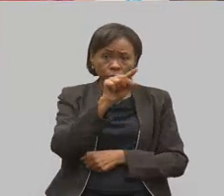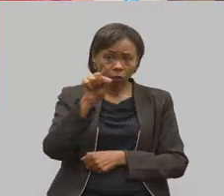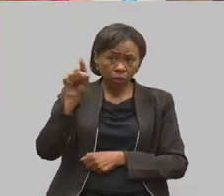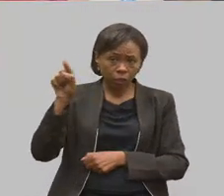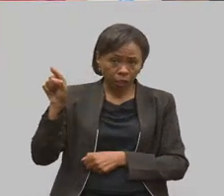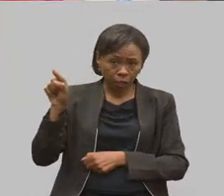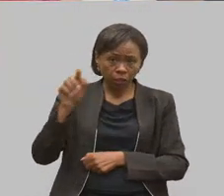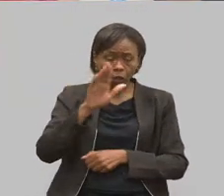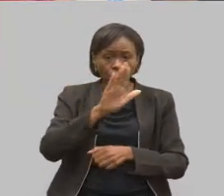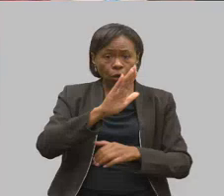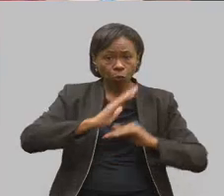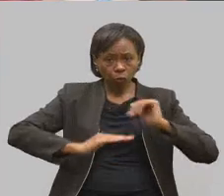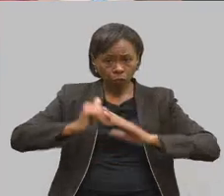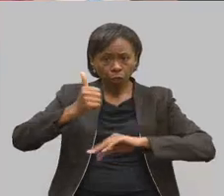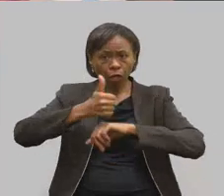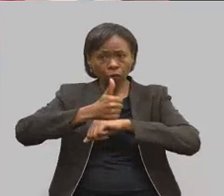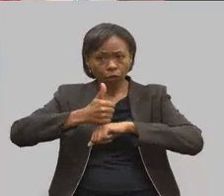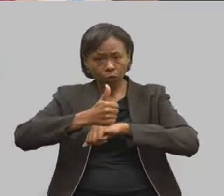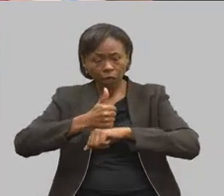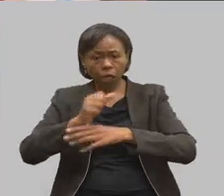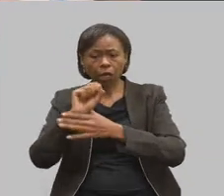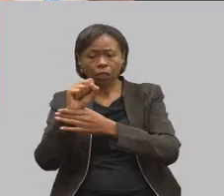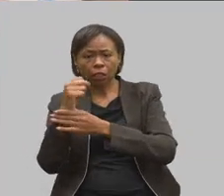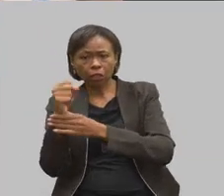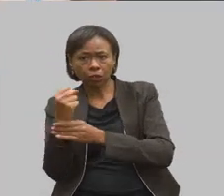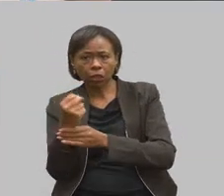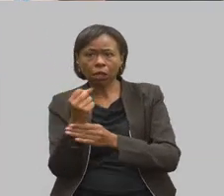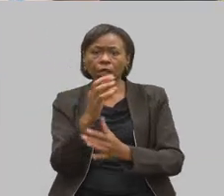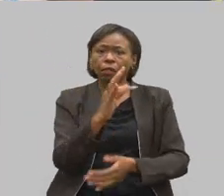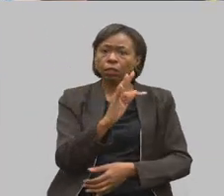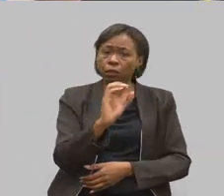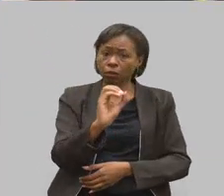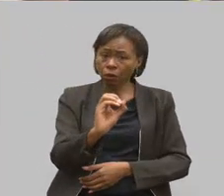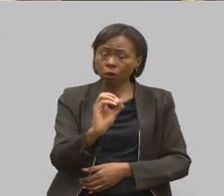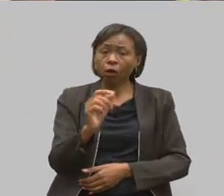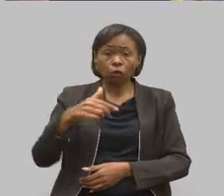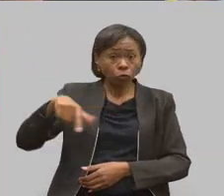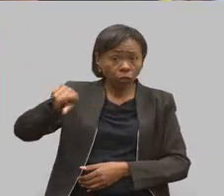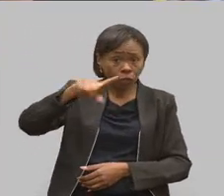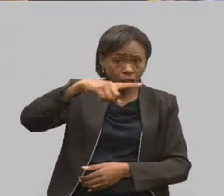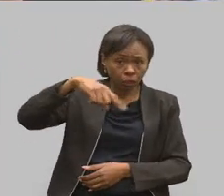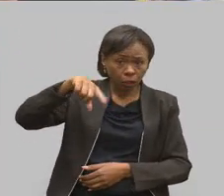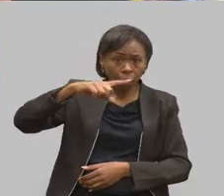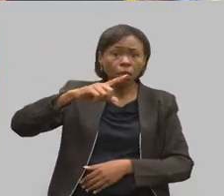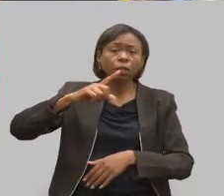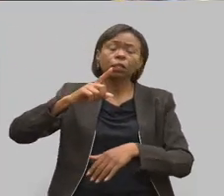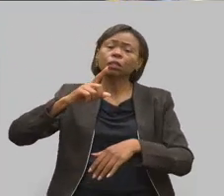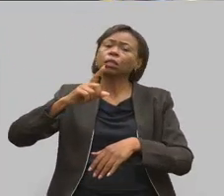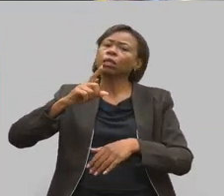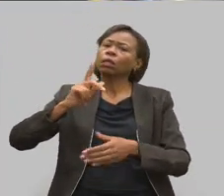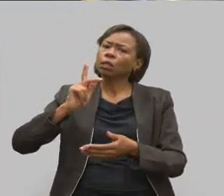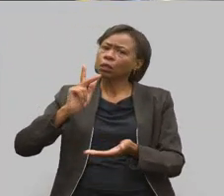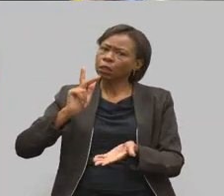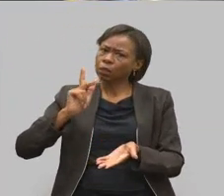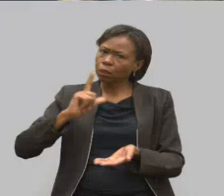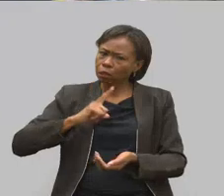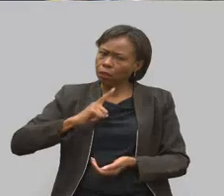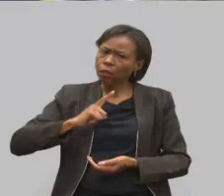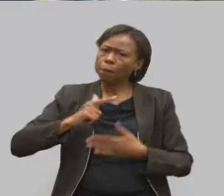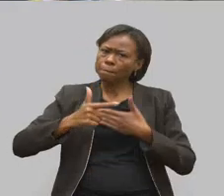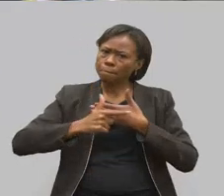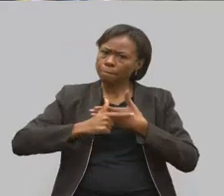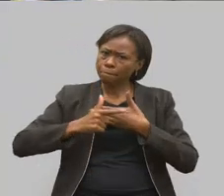fisioterapeutas e terapeutas ocupacionais é que tem a missão a vocação